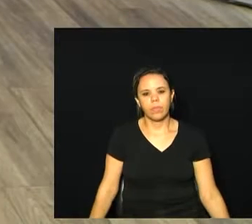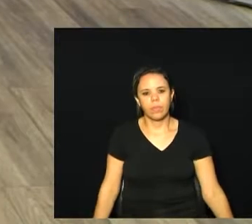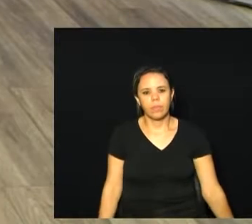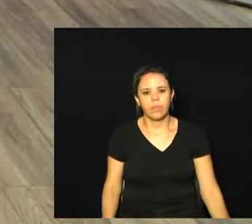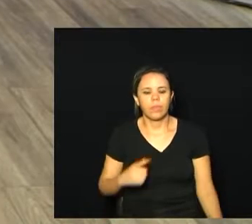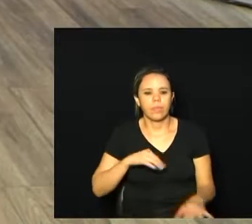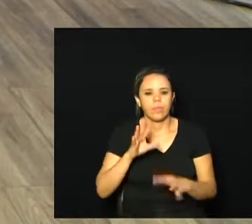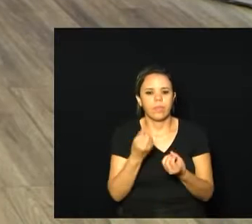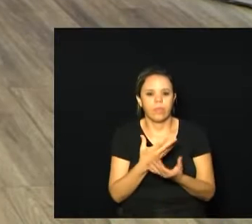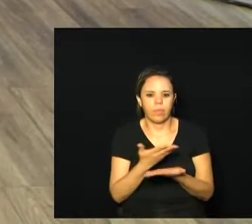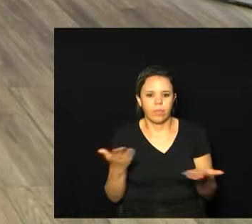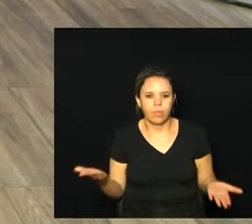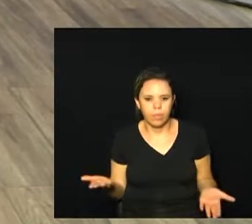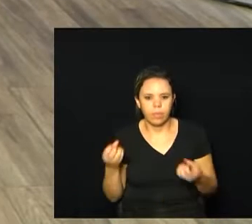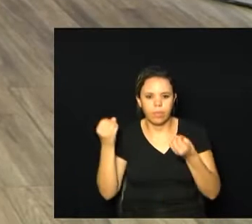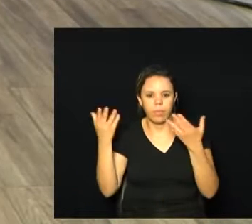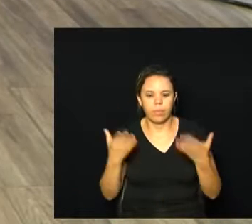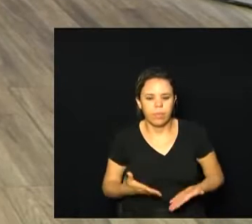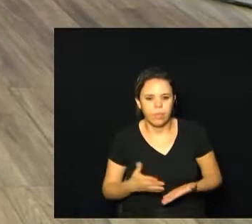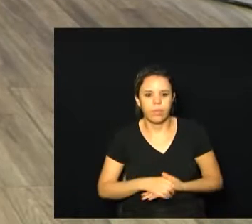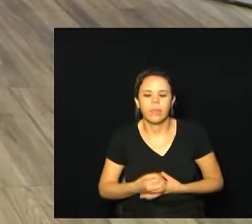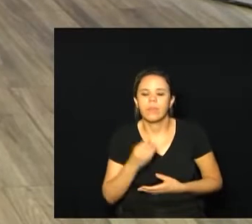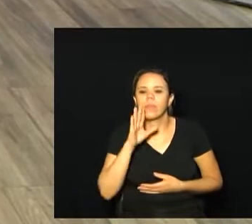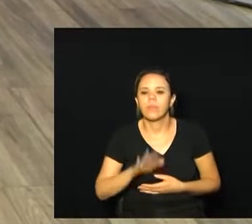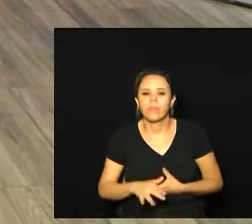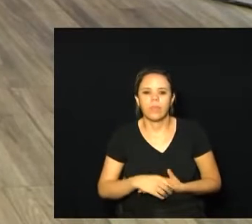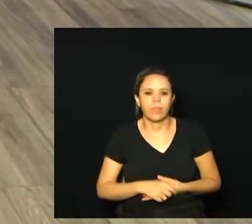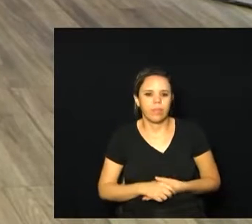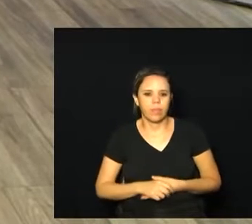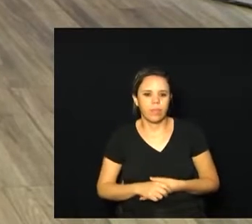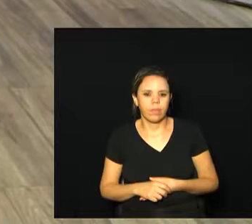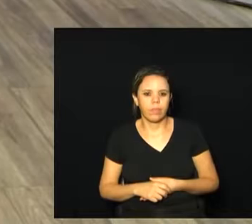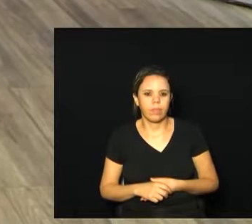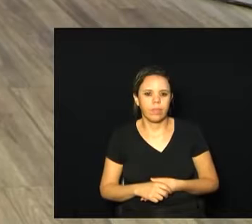tem mais informações. Seja bem-vindo e boa tarde, André.